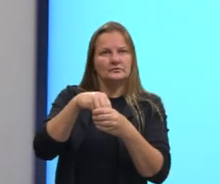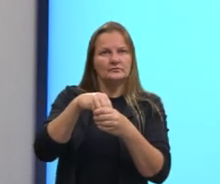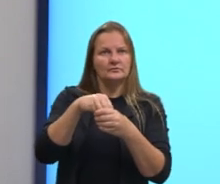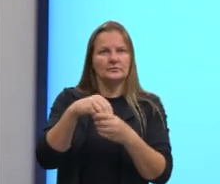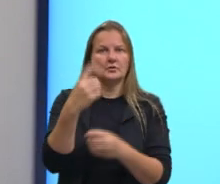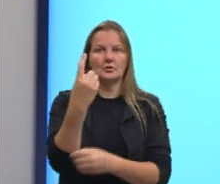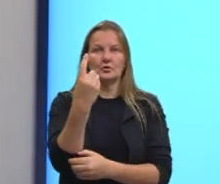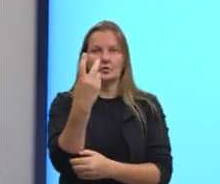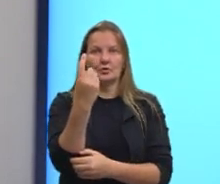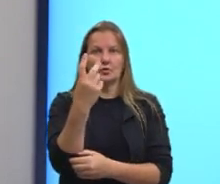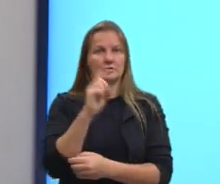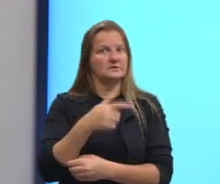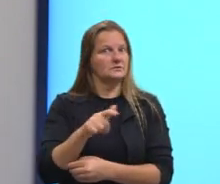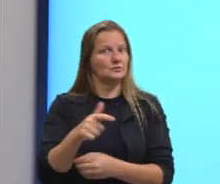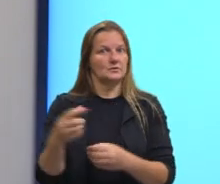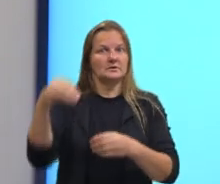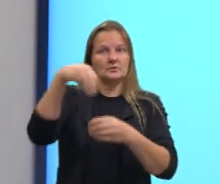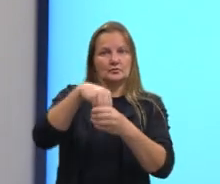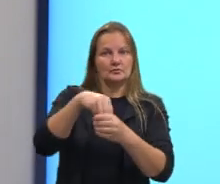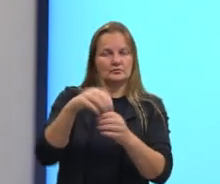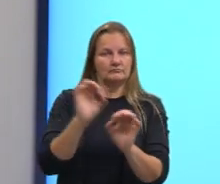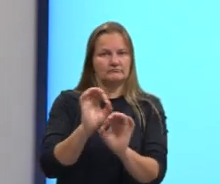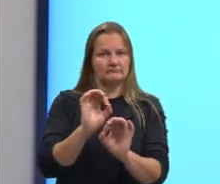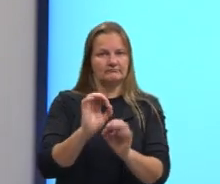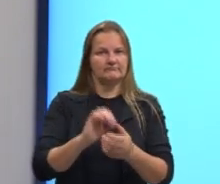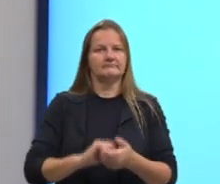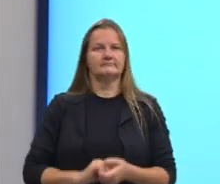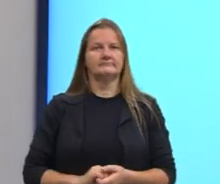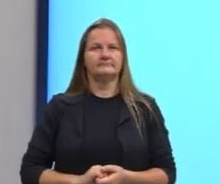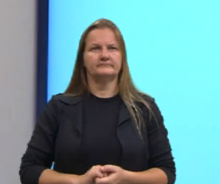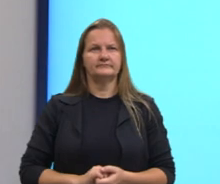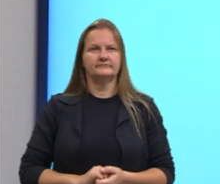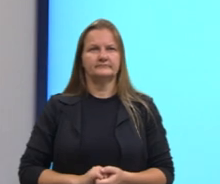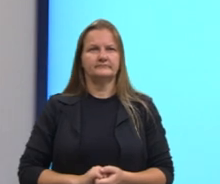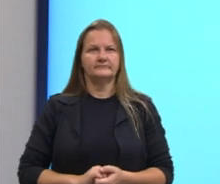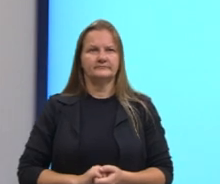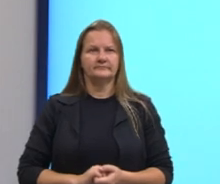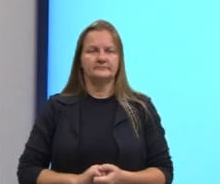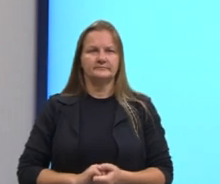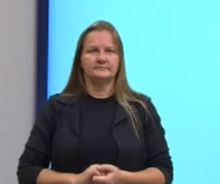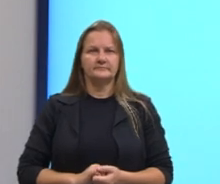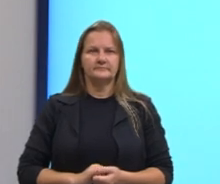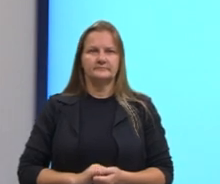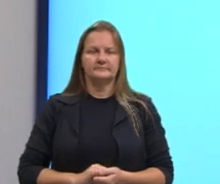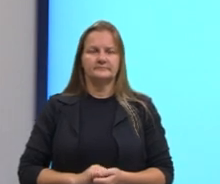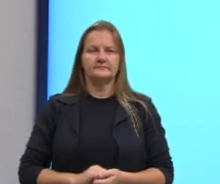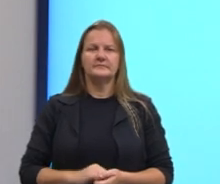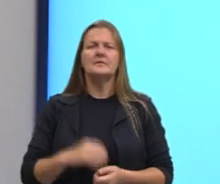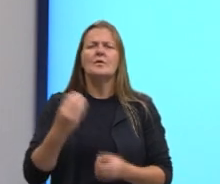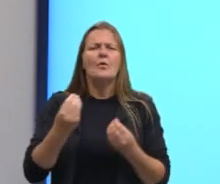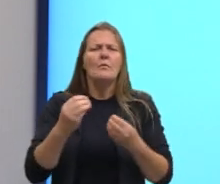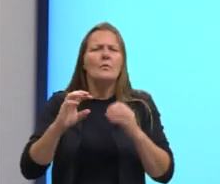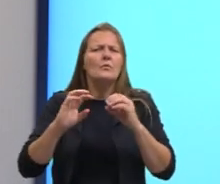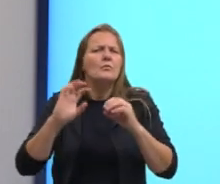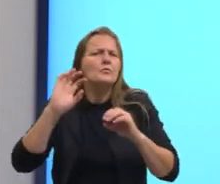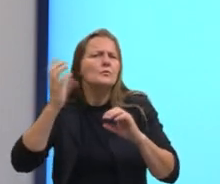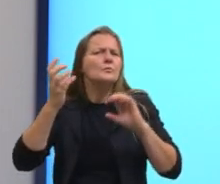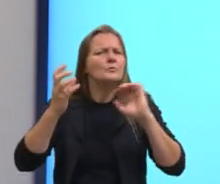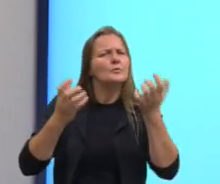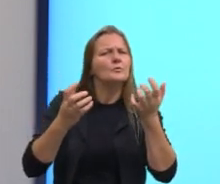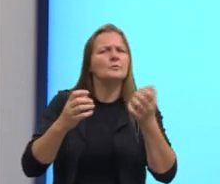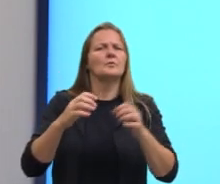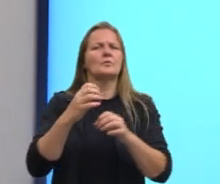porém 12 não bom então a resolução do exercício lá então é o seguinte